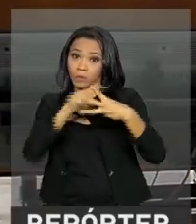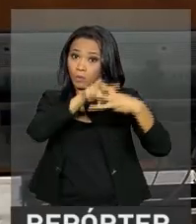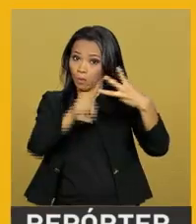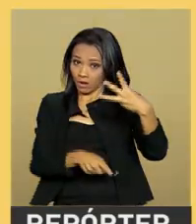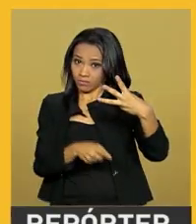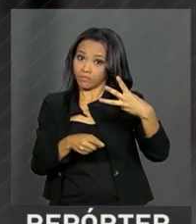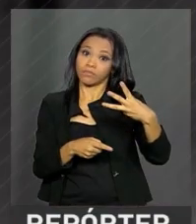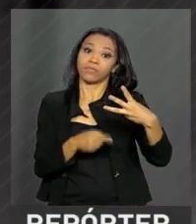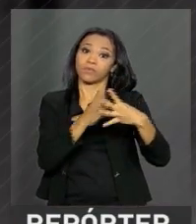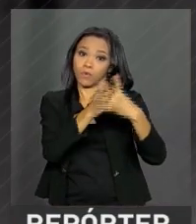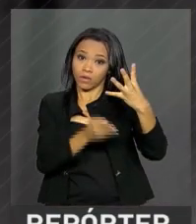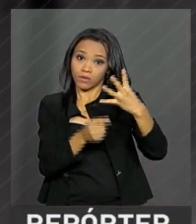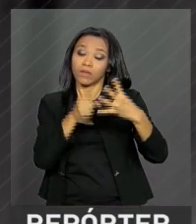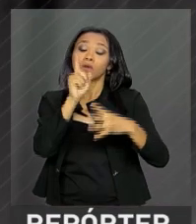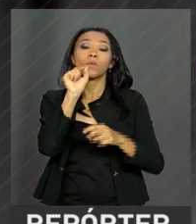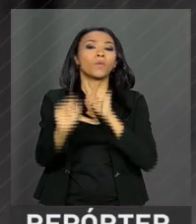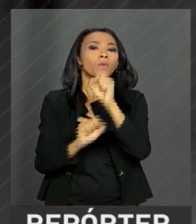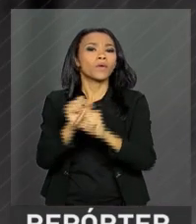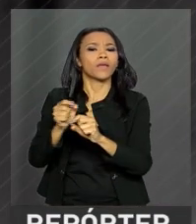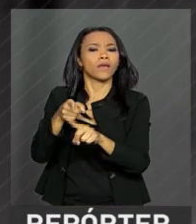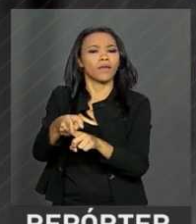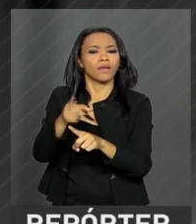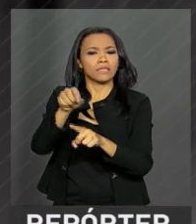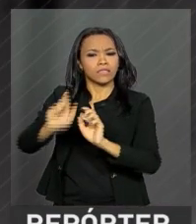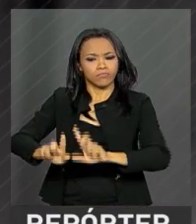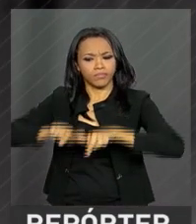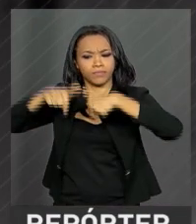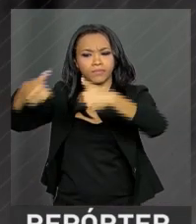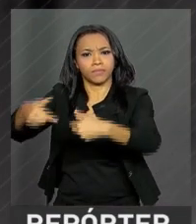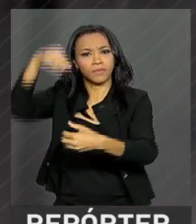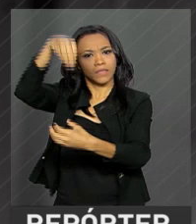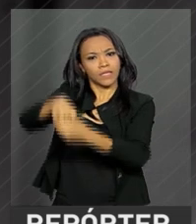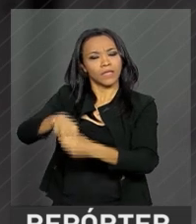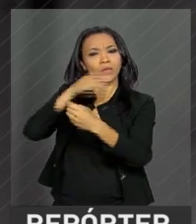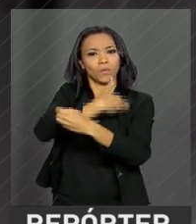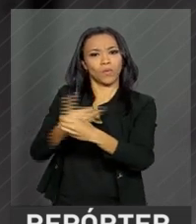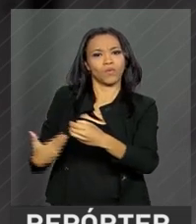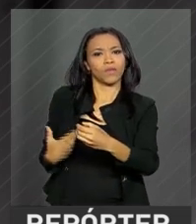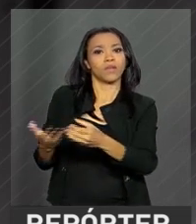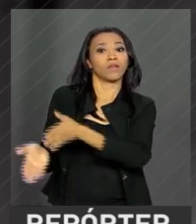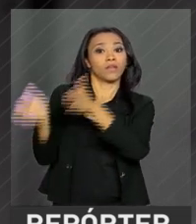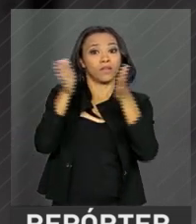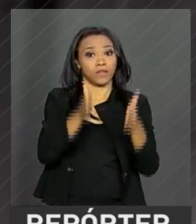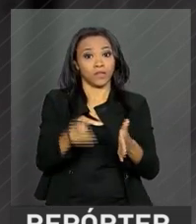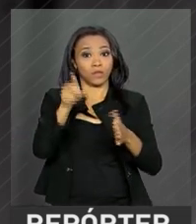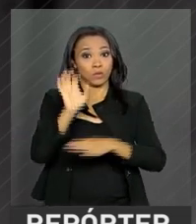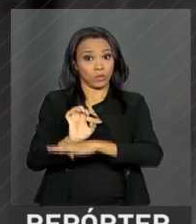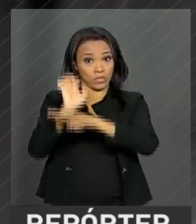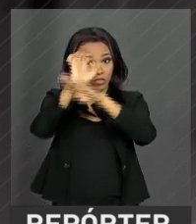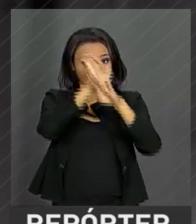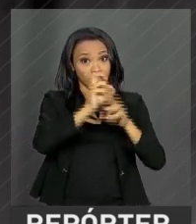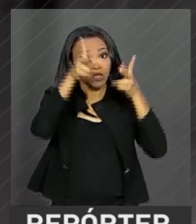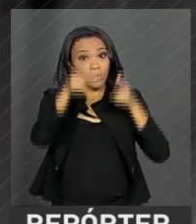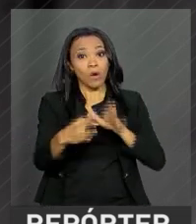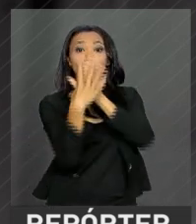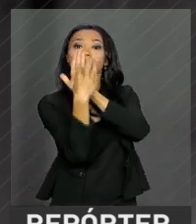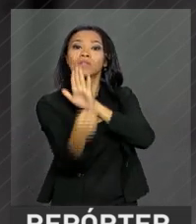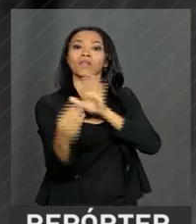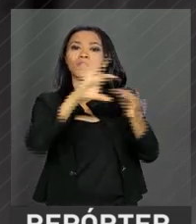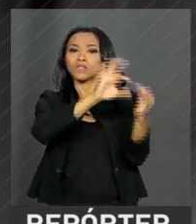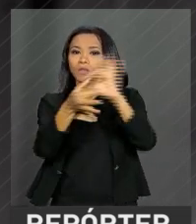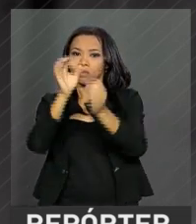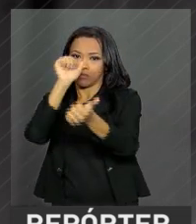imediatas. Ações de inteligência integradas dentro do governo e com os estados nos moldes das Olimpíadas do ano